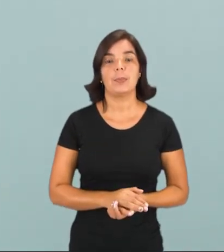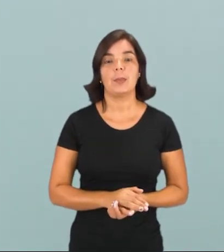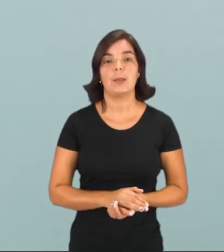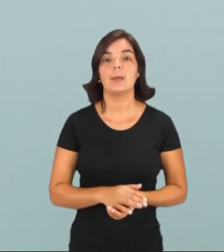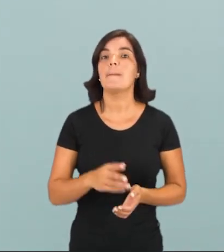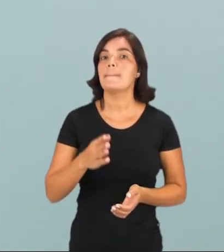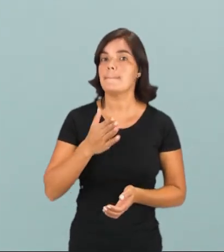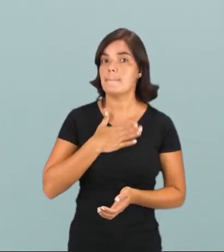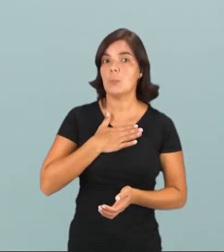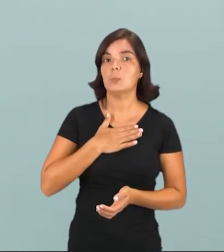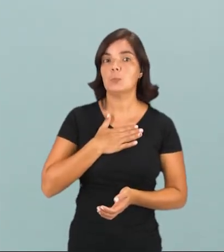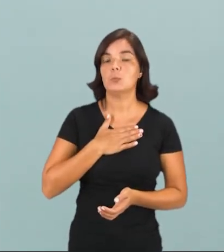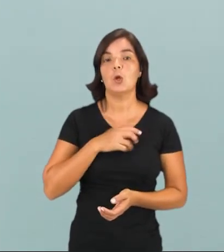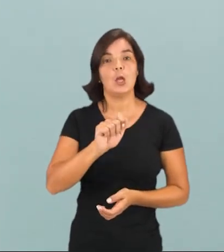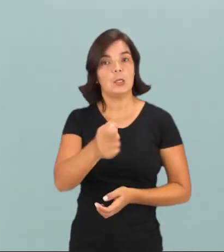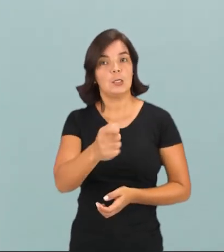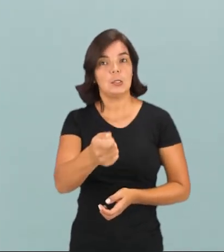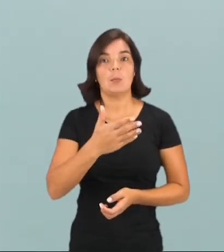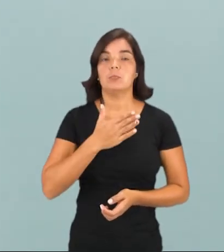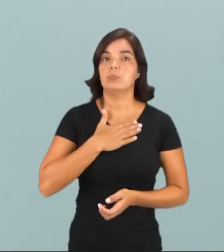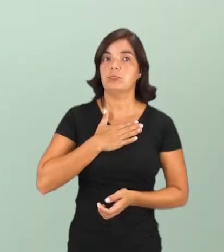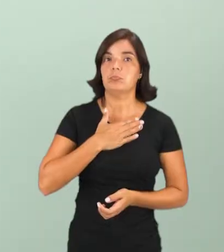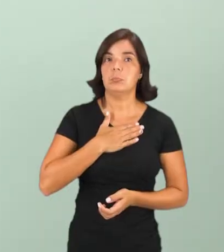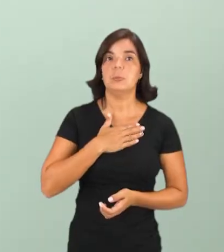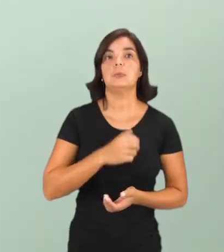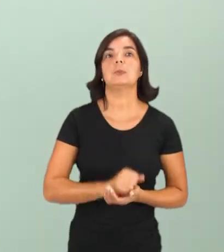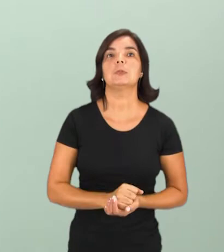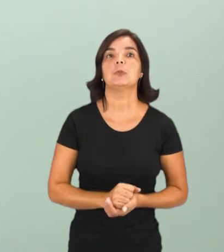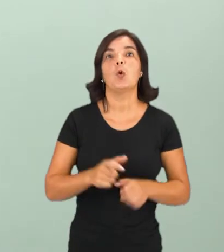me pertencem. Essas chaves são minhas.